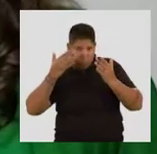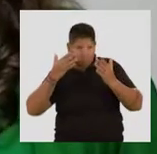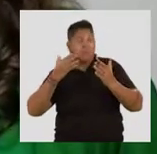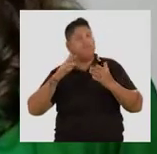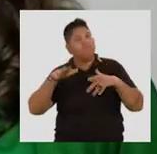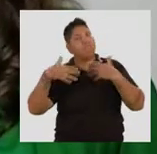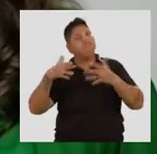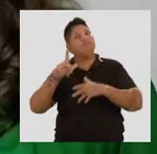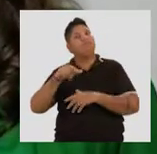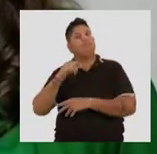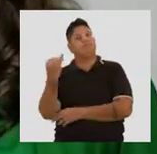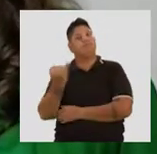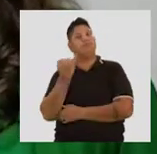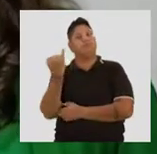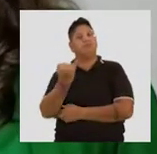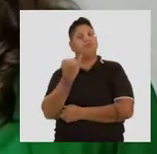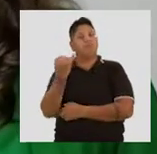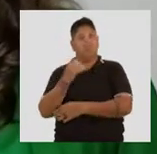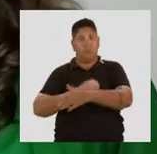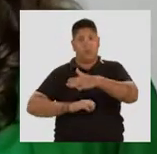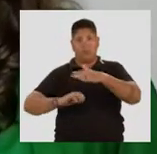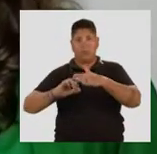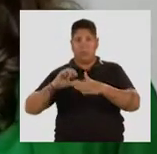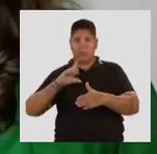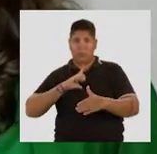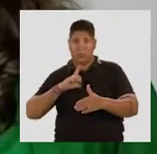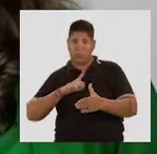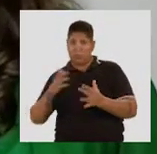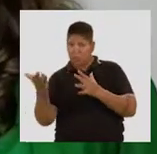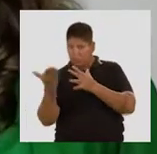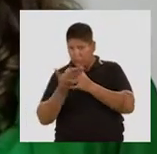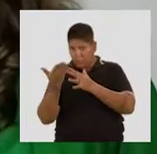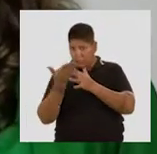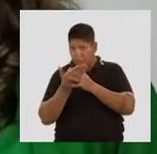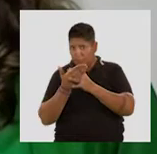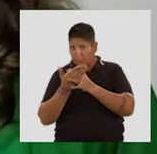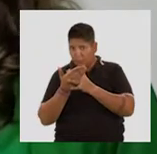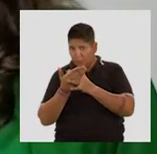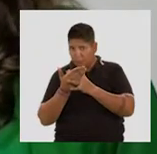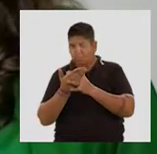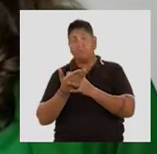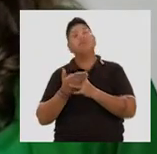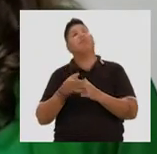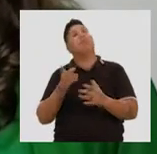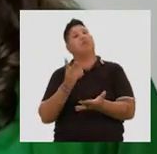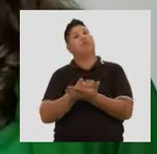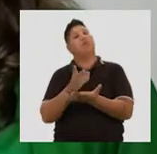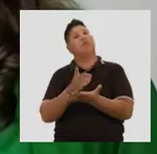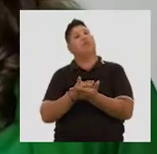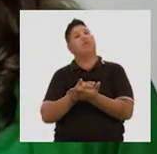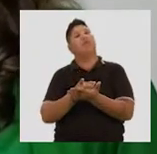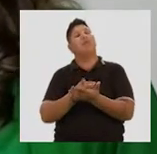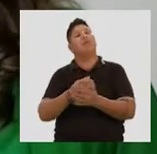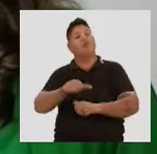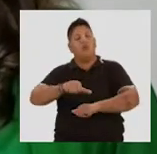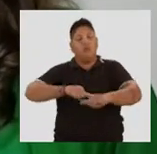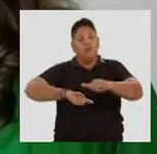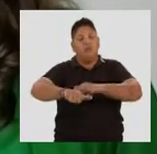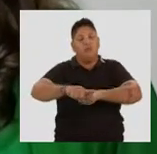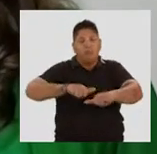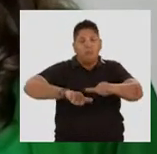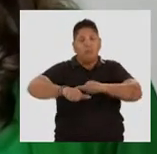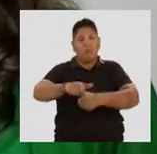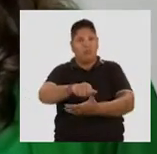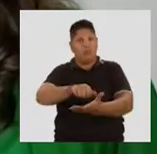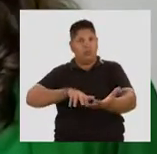nessas situações, é importante que o empregador ele institua pausas durante a jornada e também, sempre que possível, o rodízio